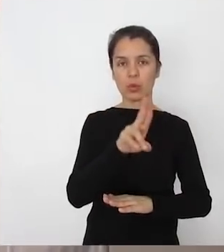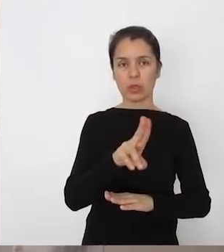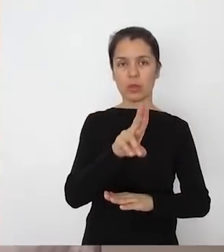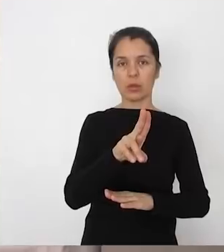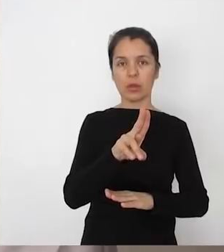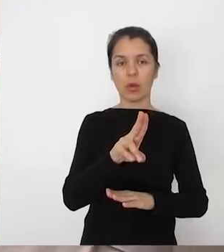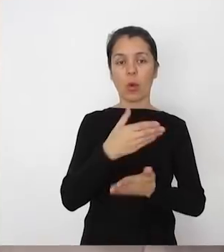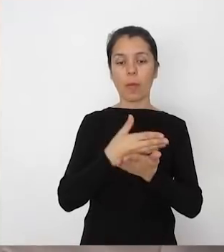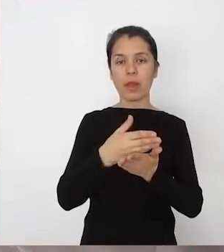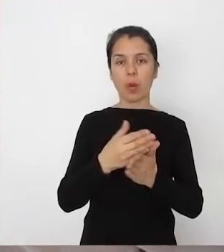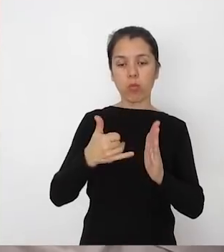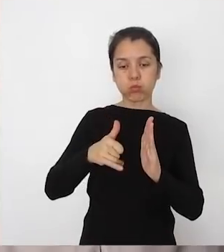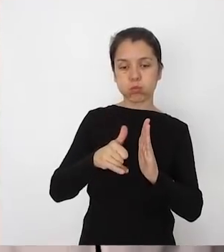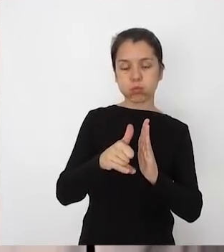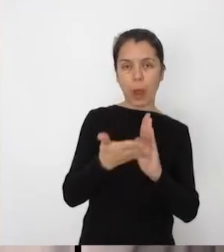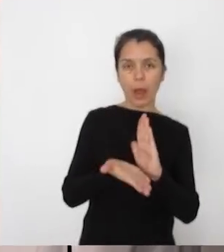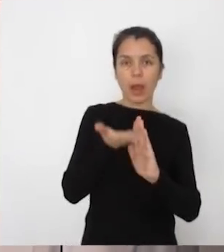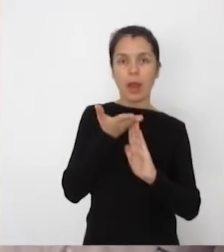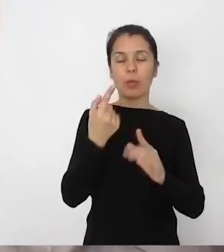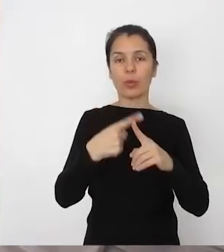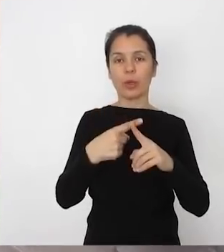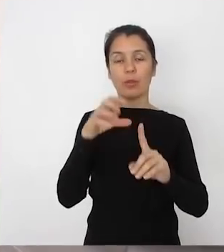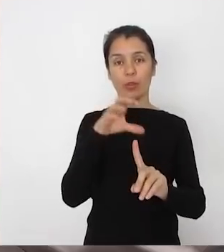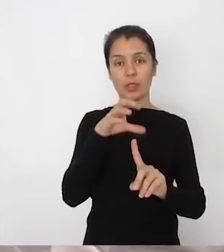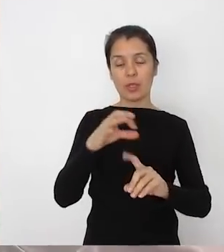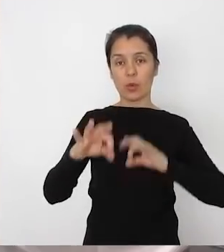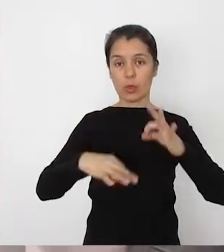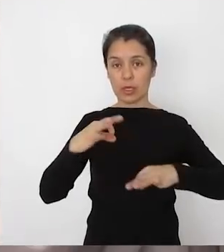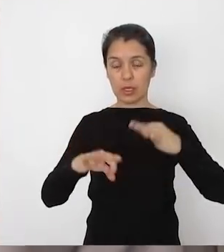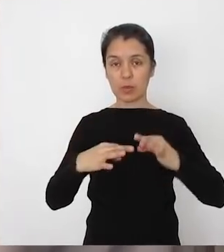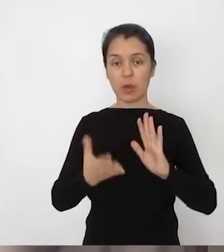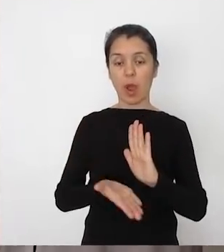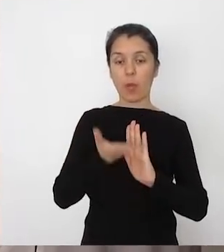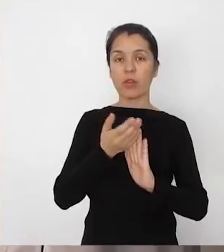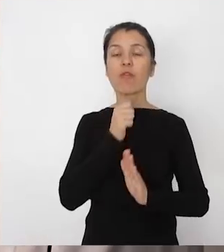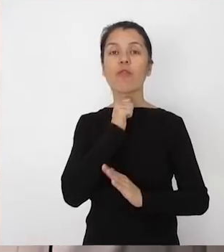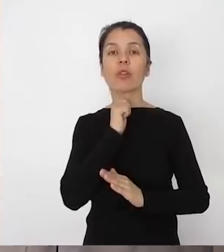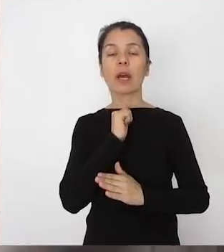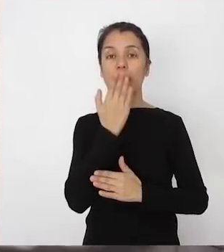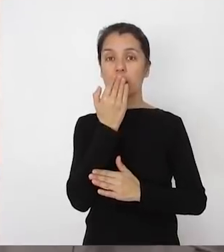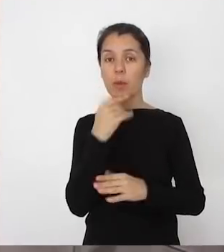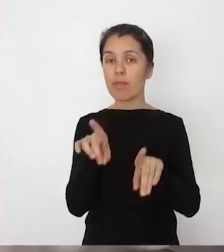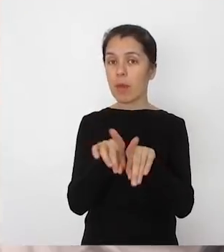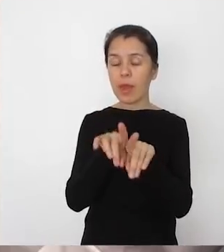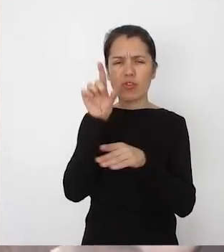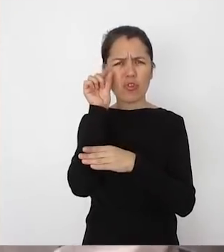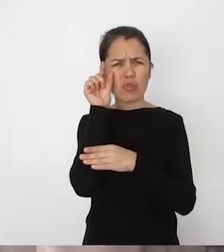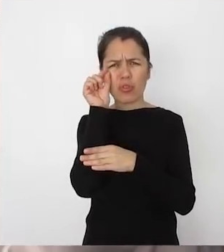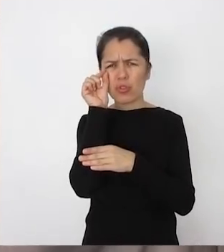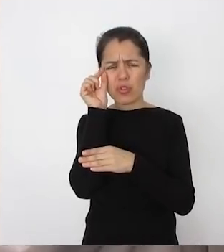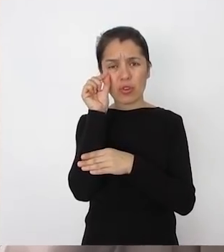gerar até agitação. É muito interessante, tá? Coloquei aqui algumas coisas interessantes, que a síndrome do pânico, quando eu falo de ansiedade, né, lá no